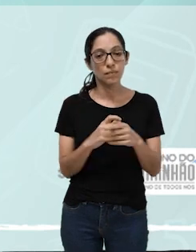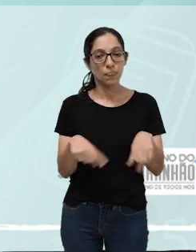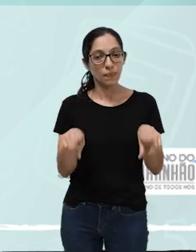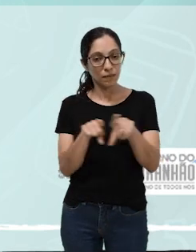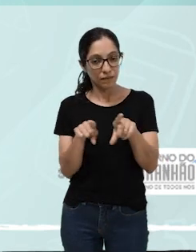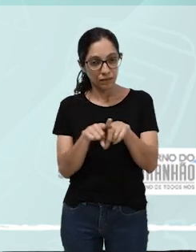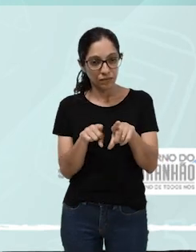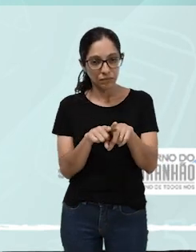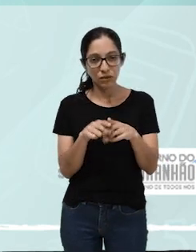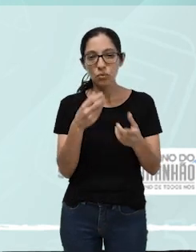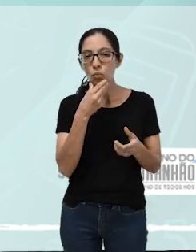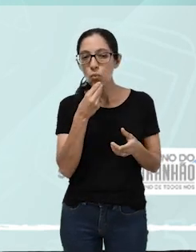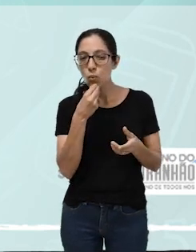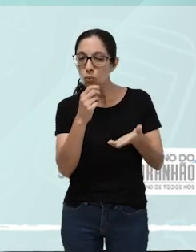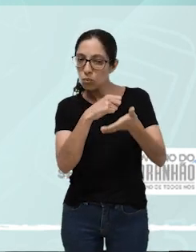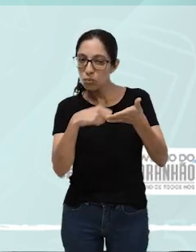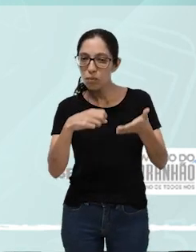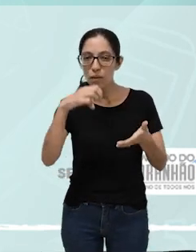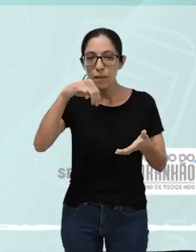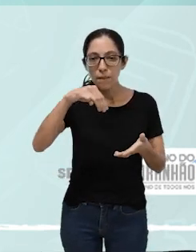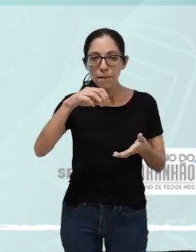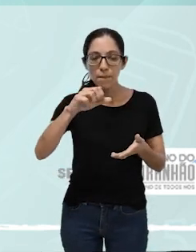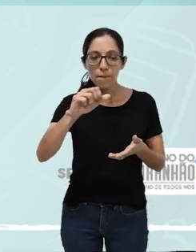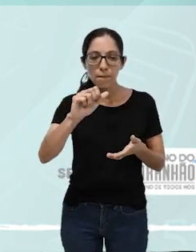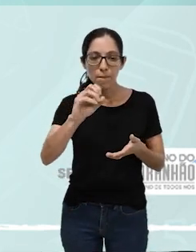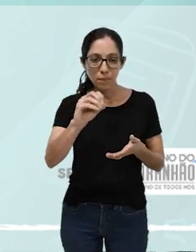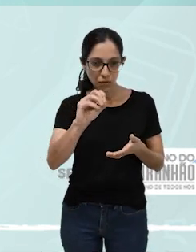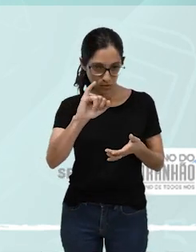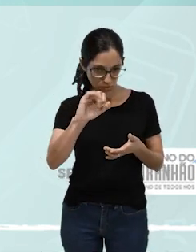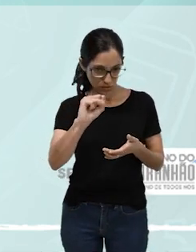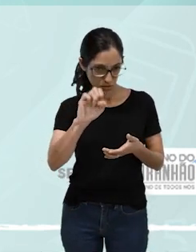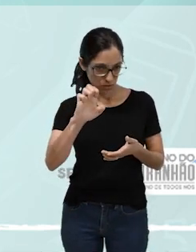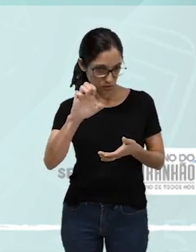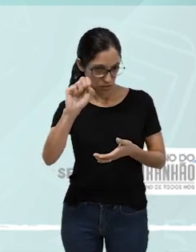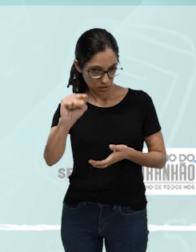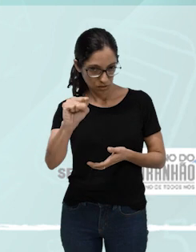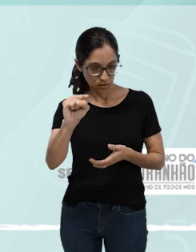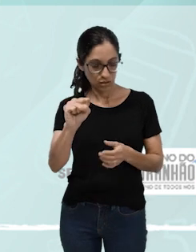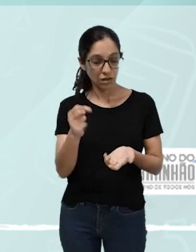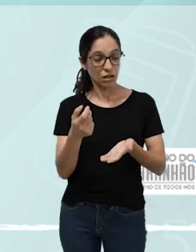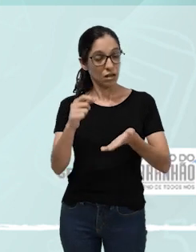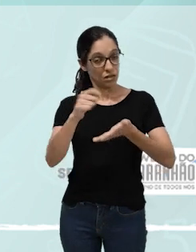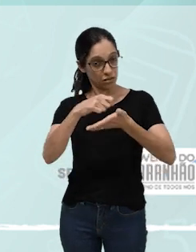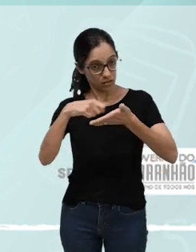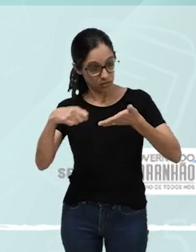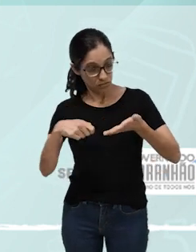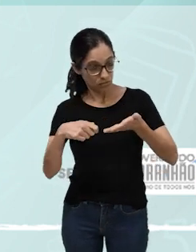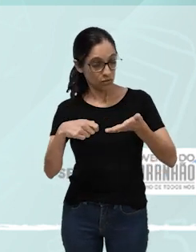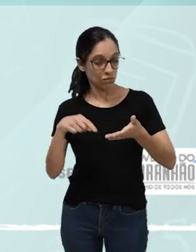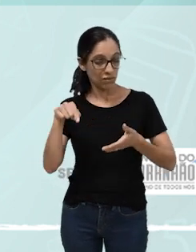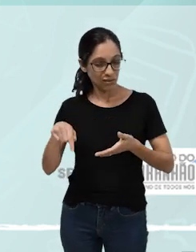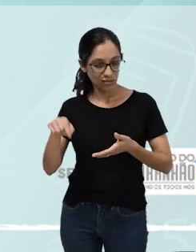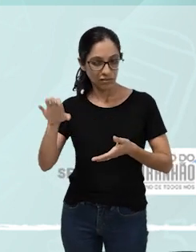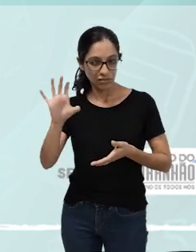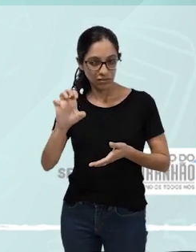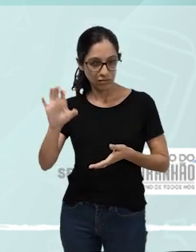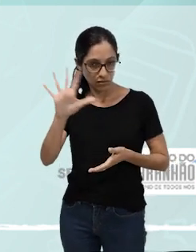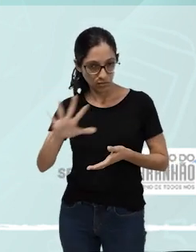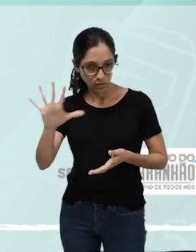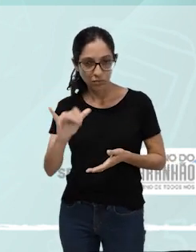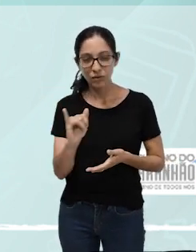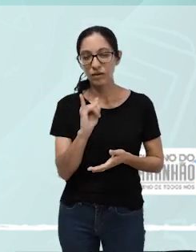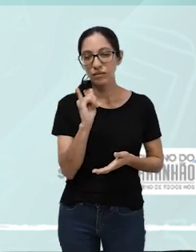sou Moisés tá que é um literata ele escreveu em a literatura portuguesa o seguinte dentro da Europa a Itália